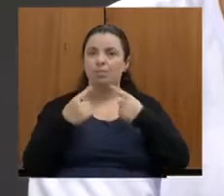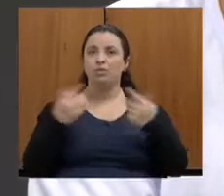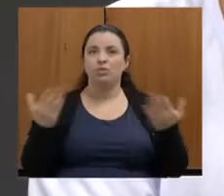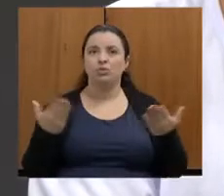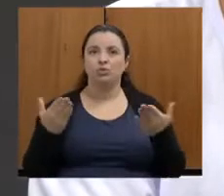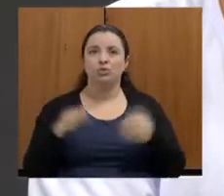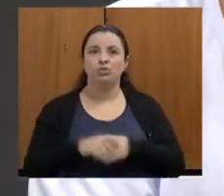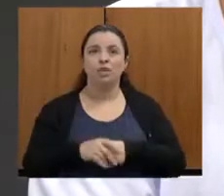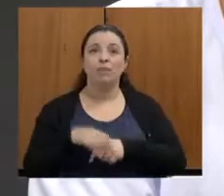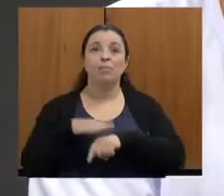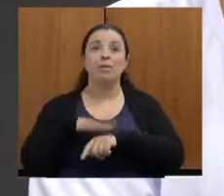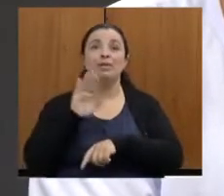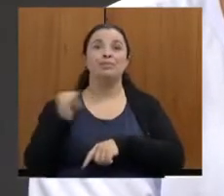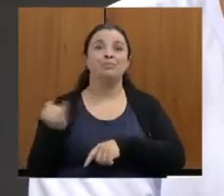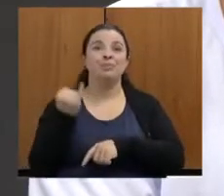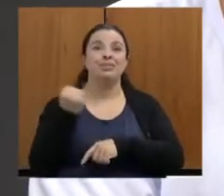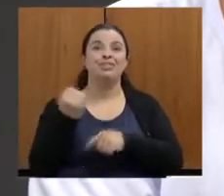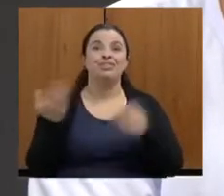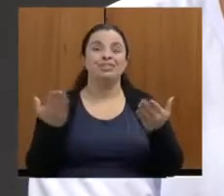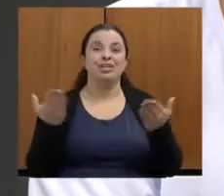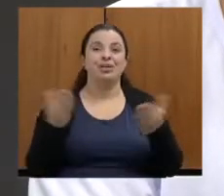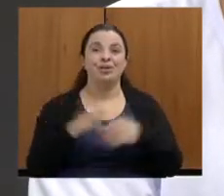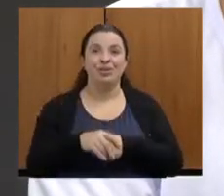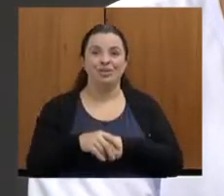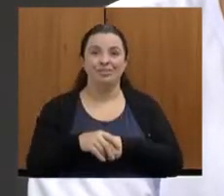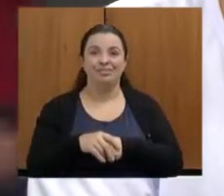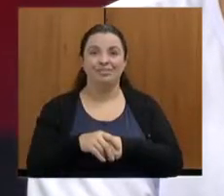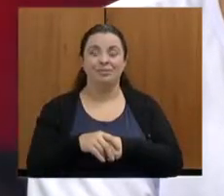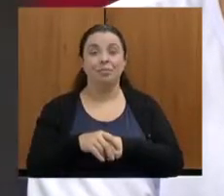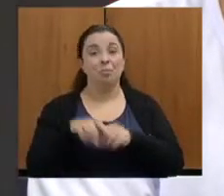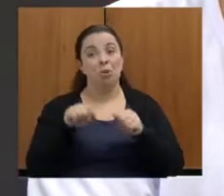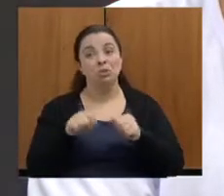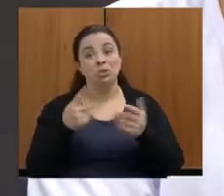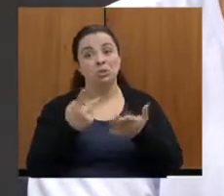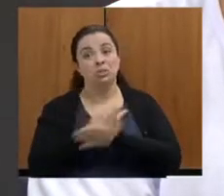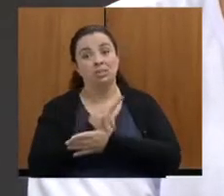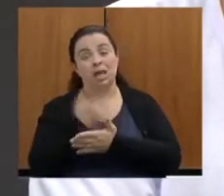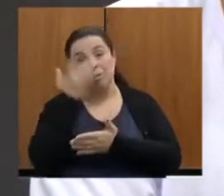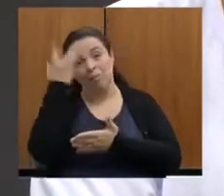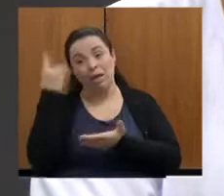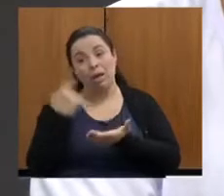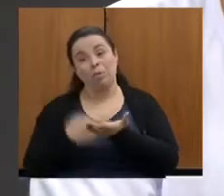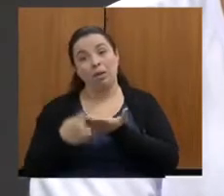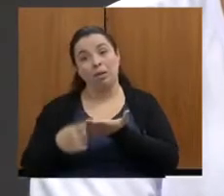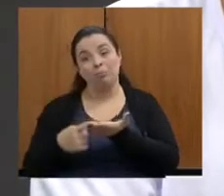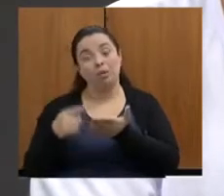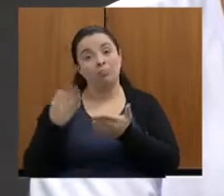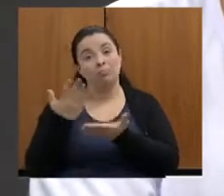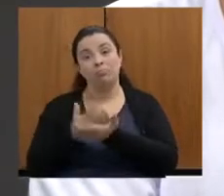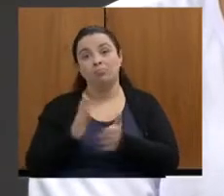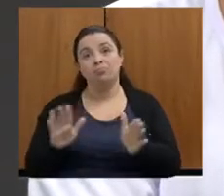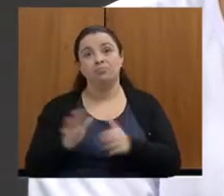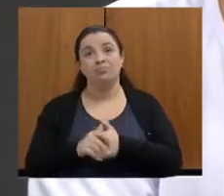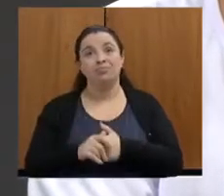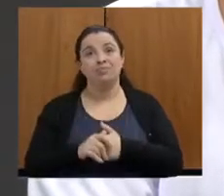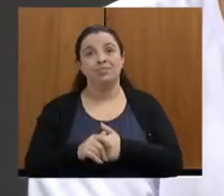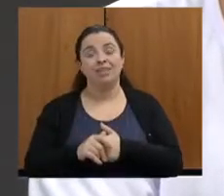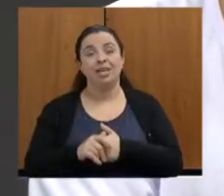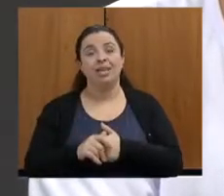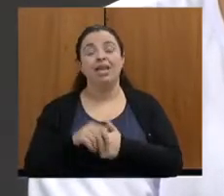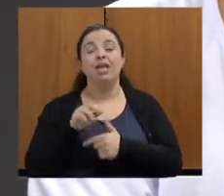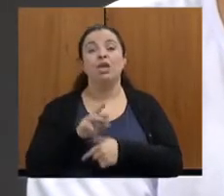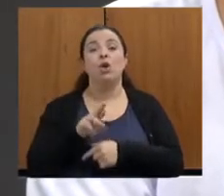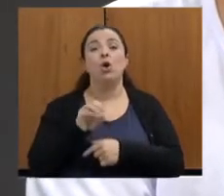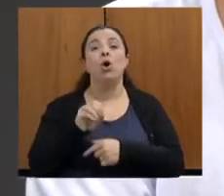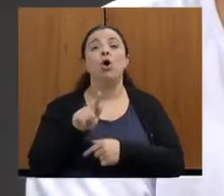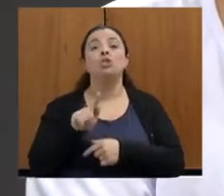muito mais importante agora né gente nós estamos aí pode pode ser que fecha amanhã a repactuação né e assusta a fase do Rogério Correia quando ele fala